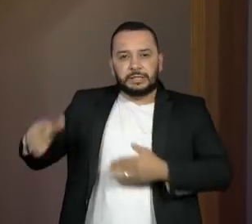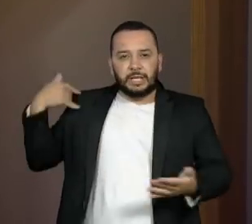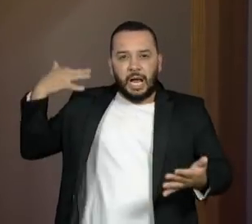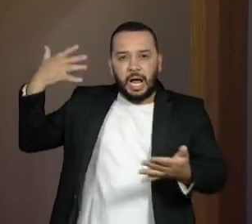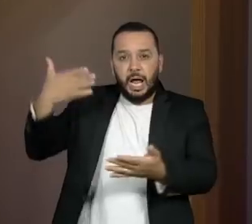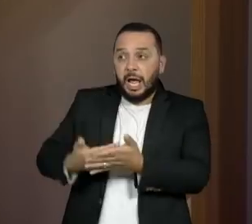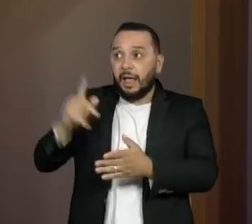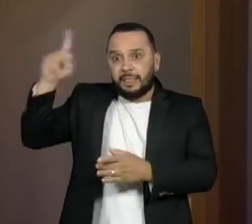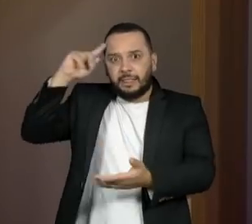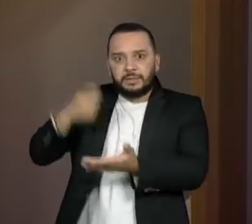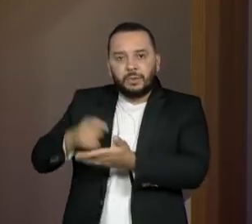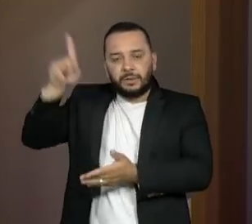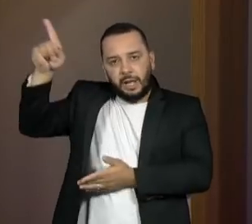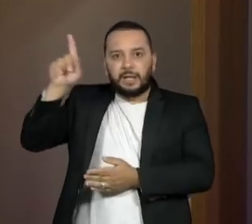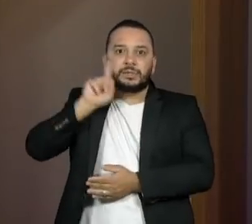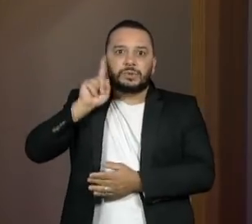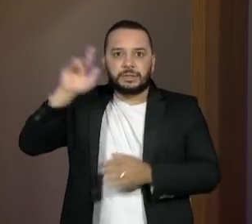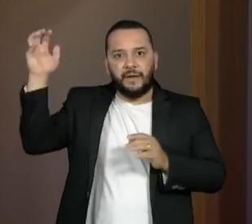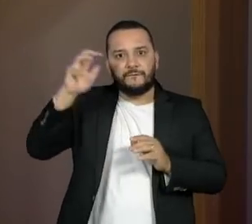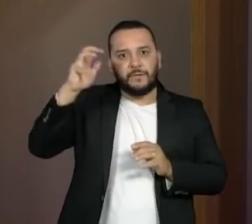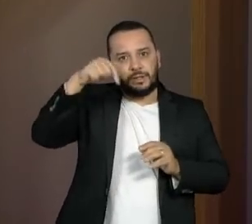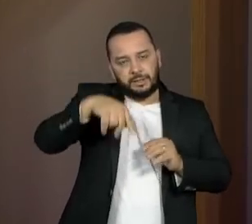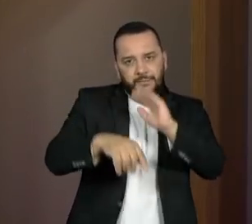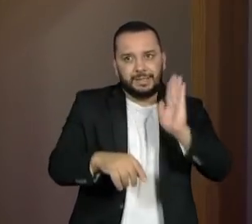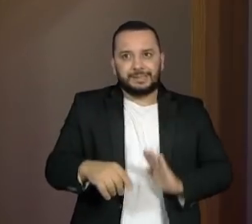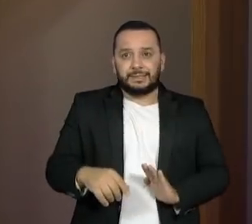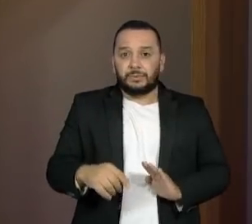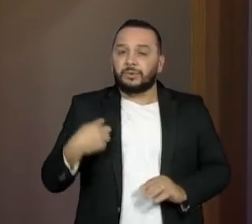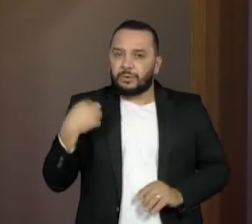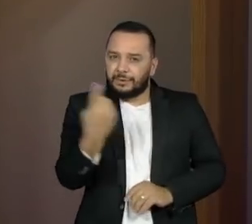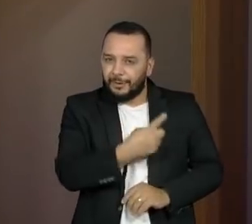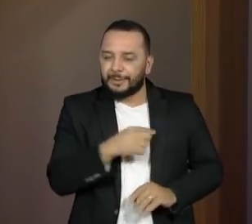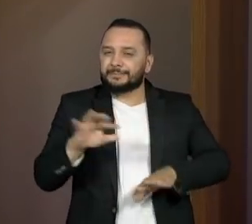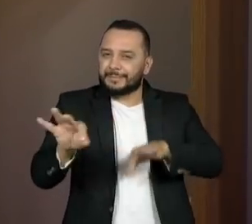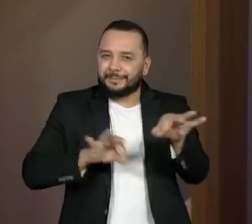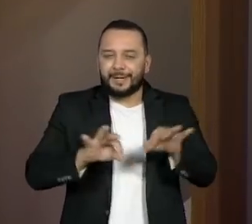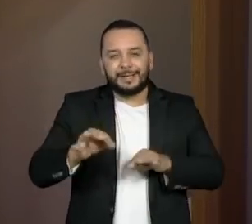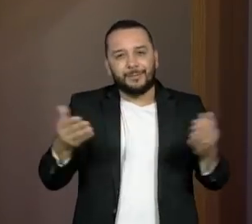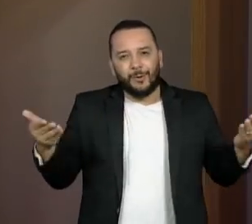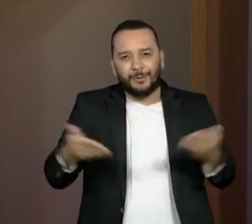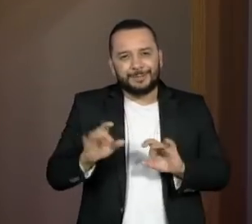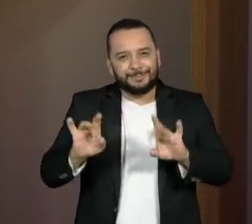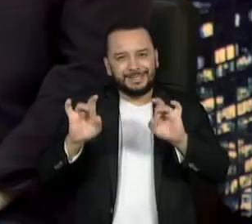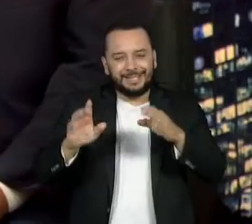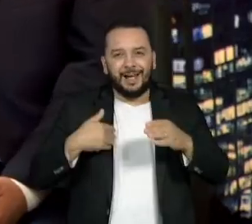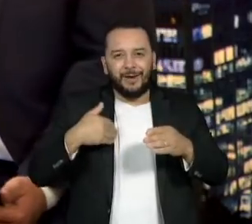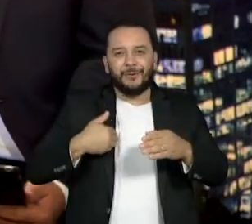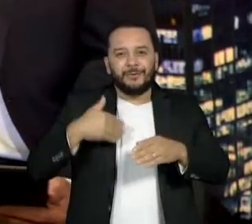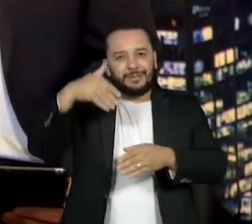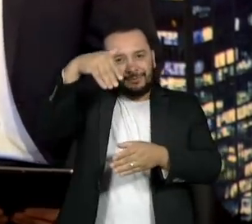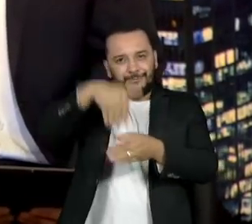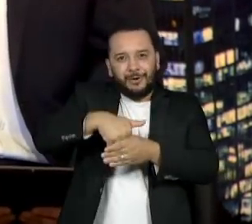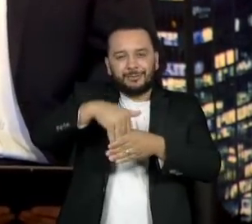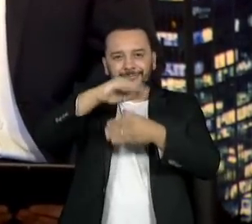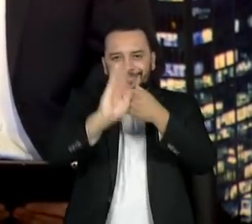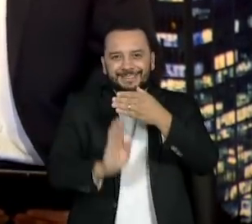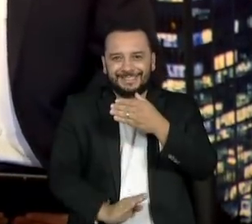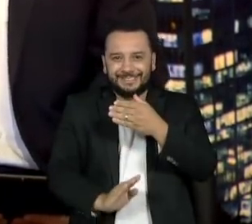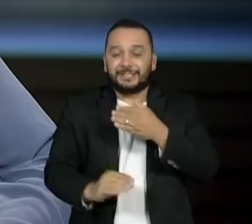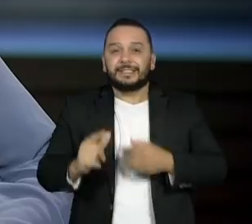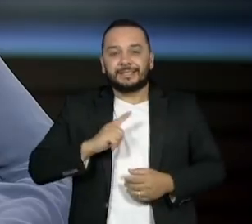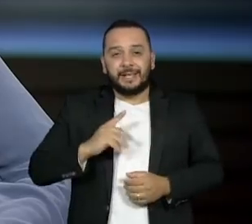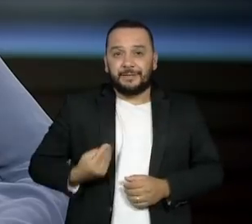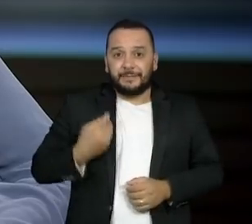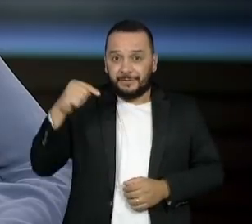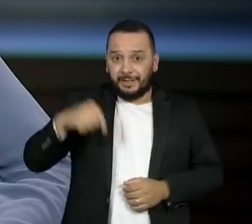na Casa Branca refletem aqui. Pensando nisso, preparamos uma edição especial do De Olho no Voto. Estão comigo as jornalistas